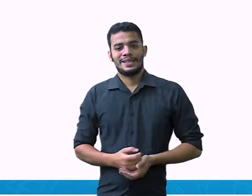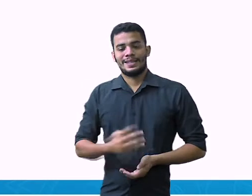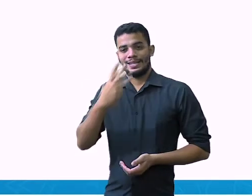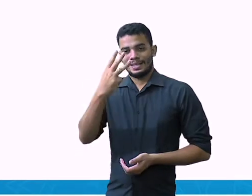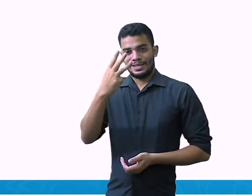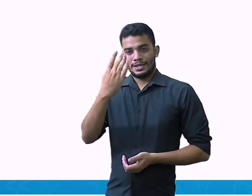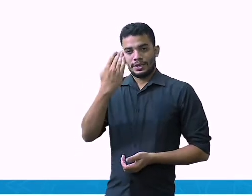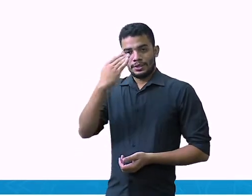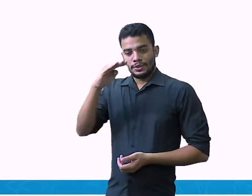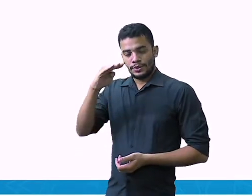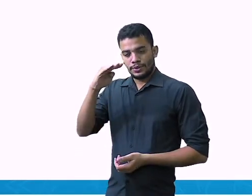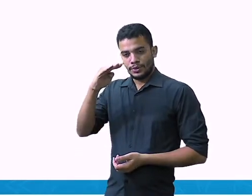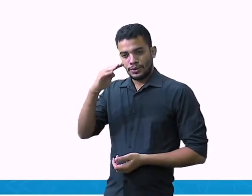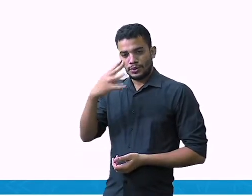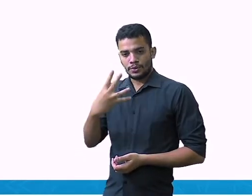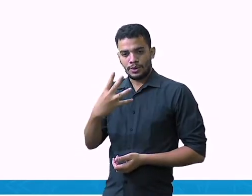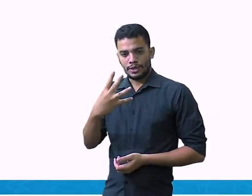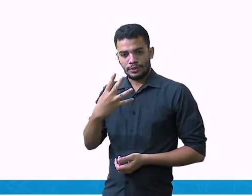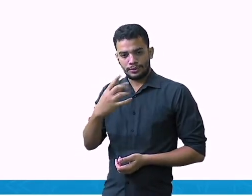3/4,